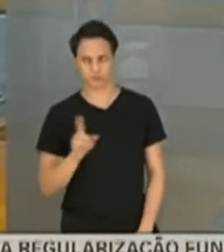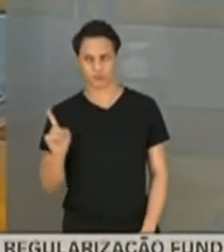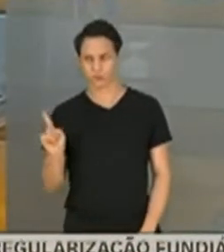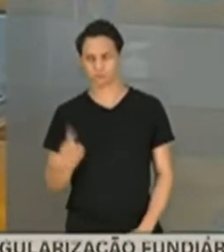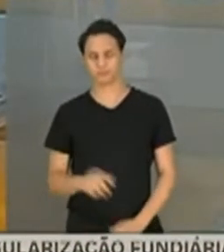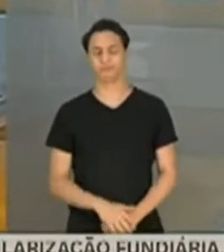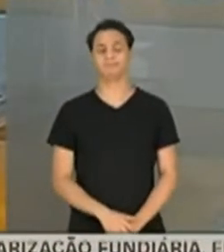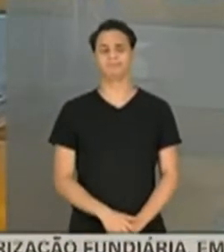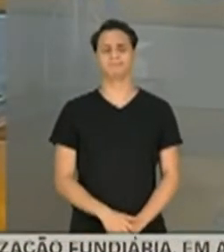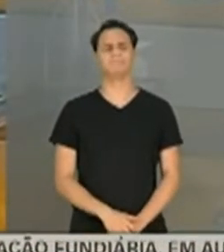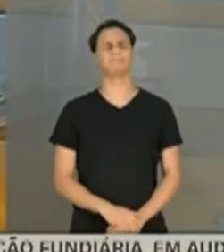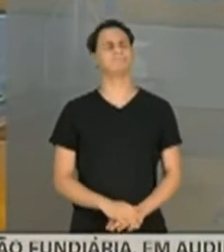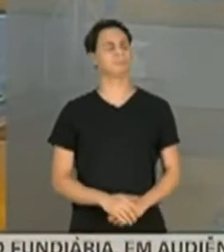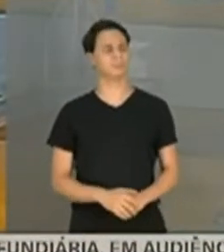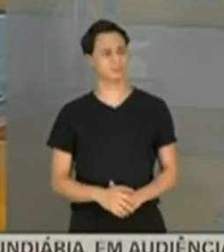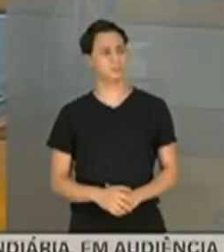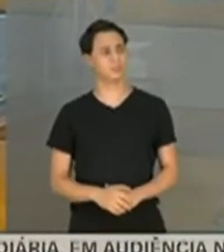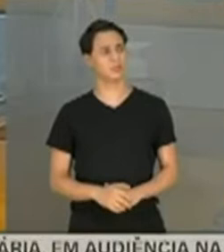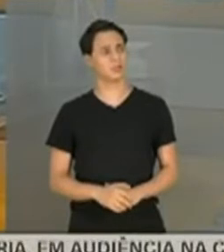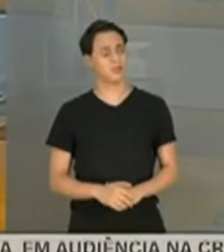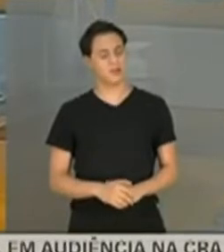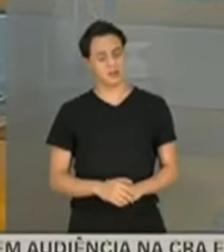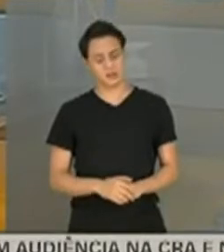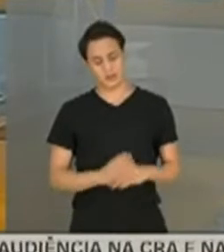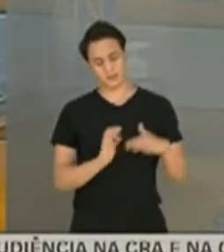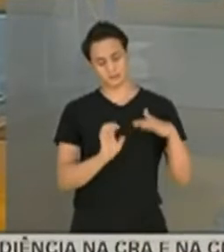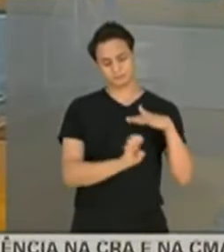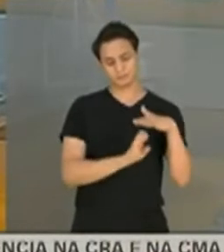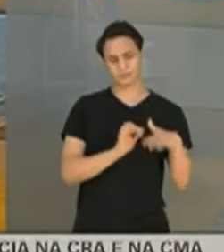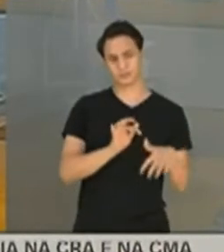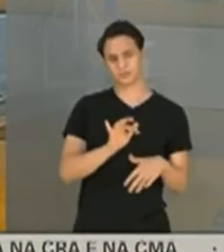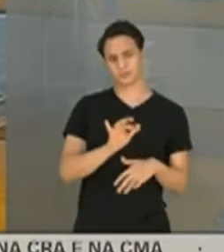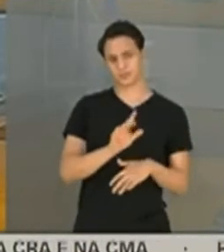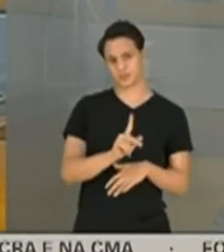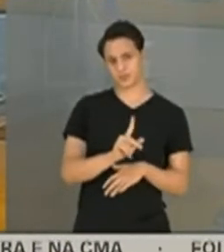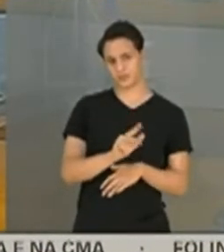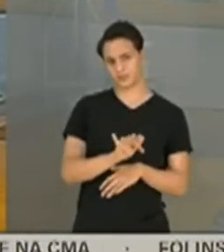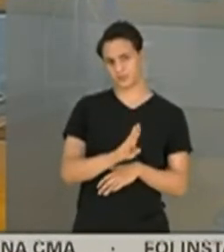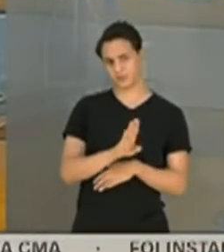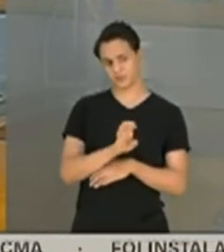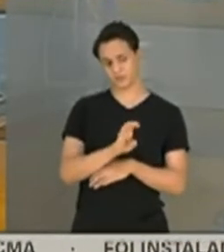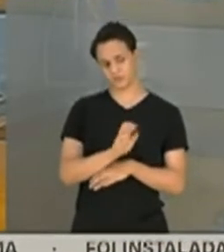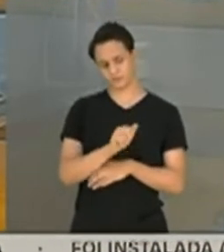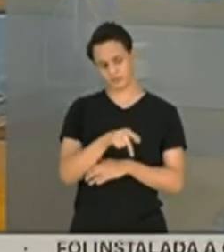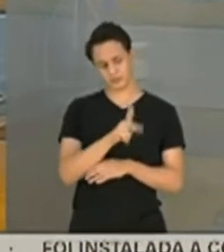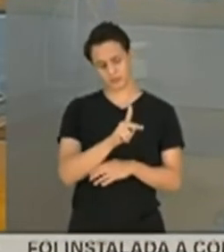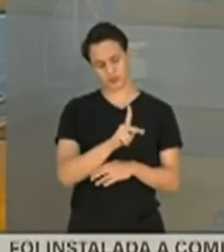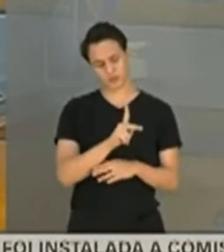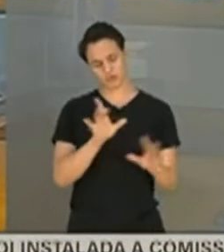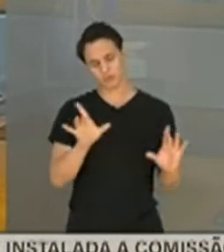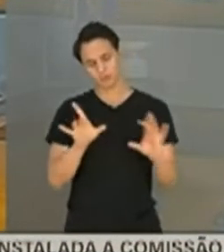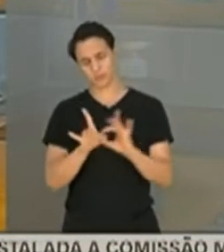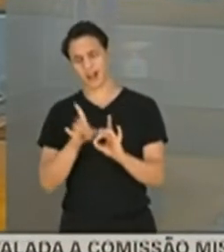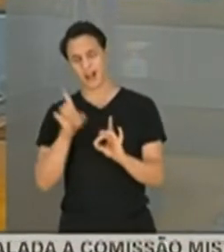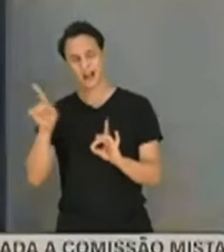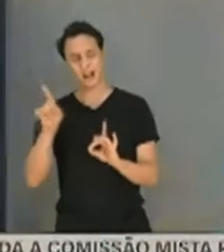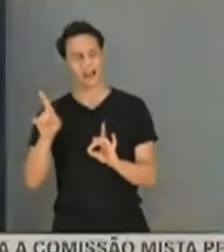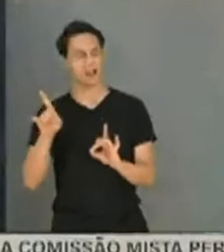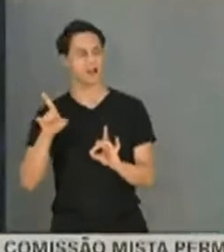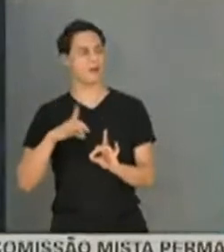Qual a ligação do FIBBank com a Madison Biotech, subsidiária da Bharat